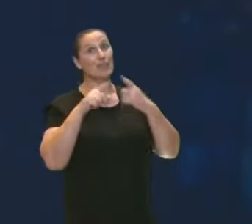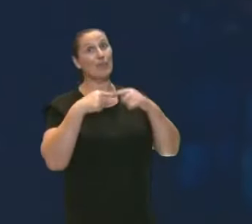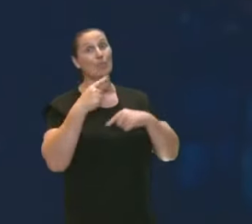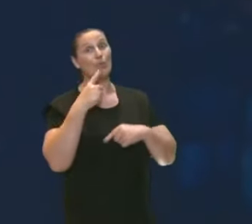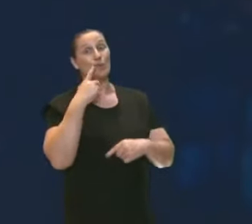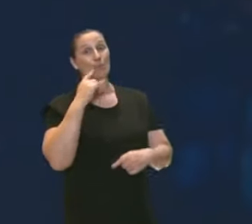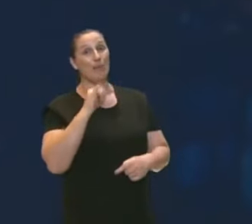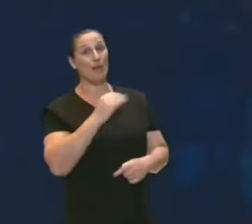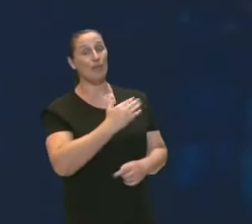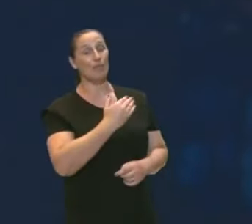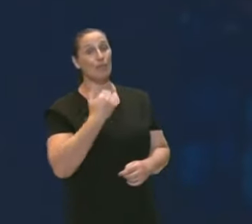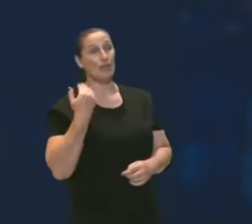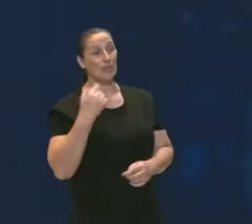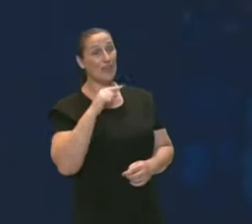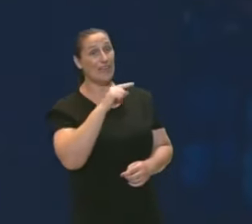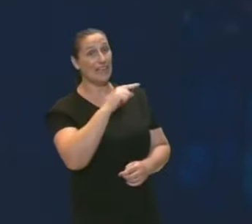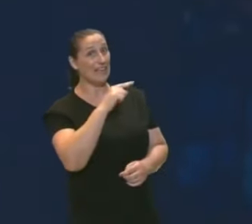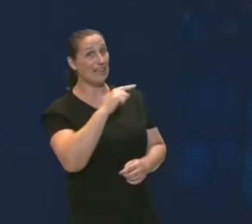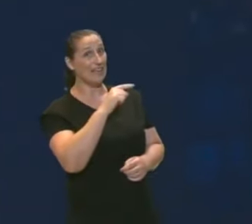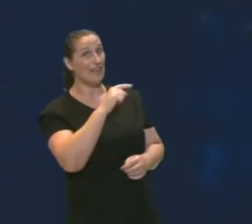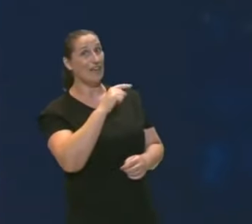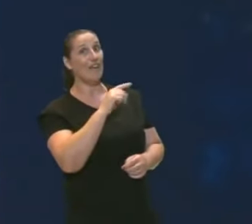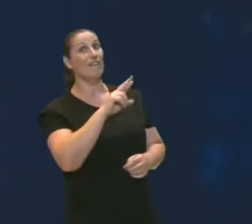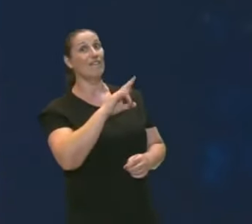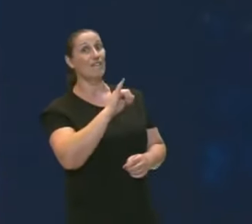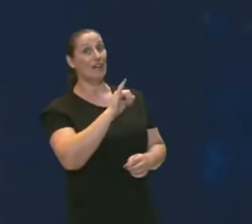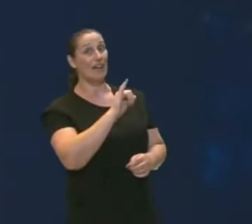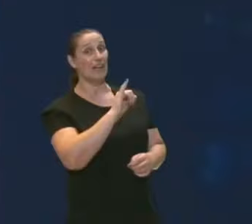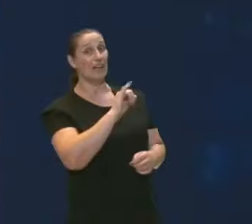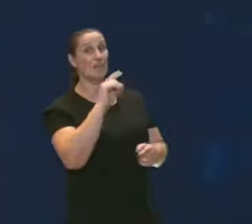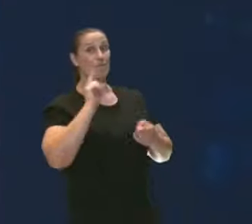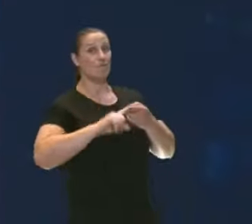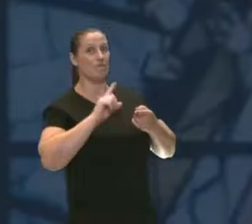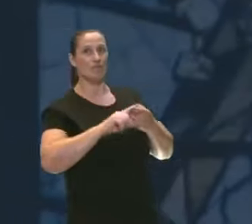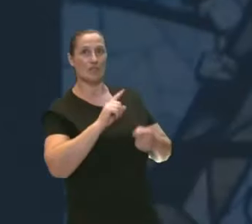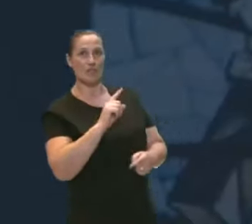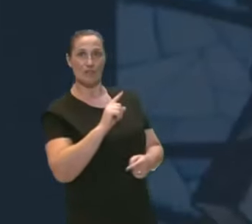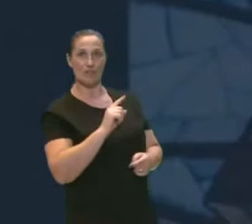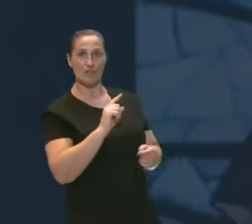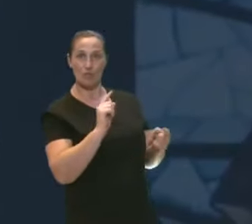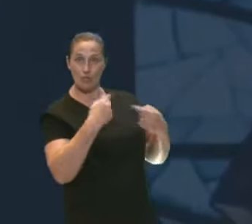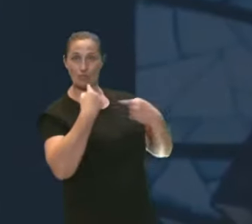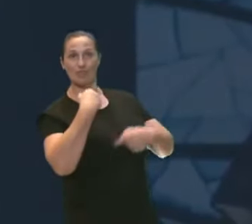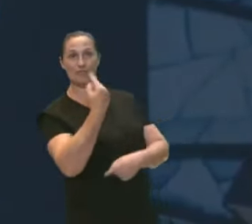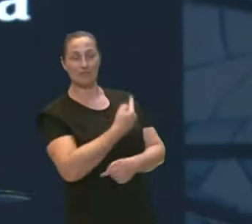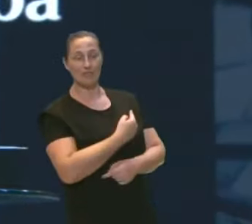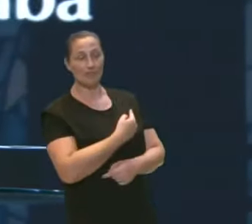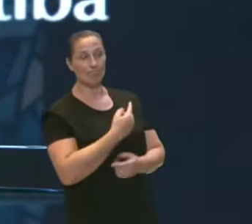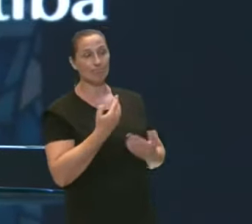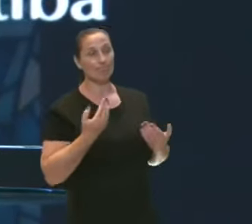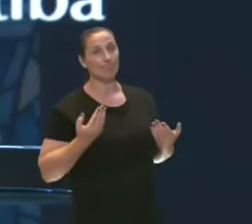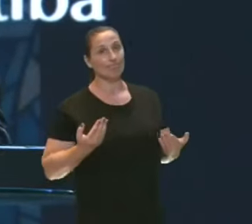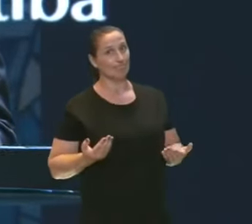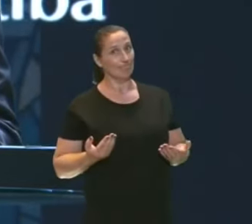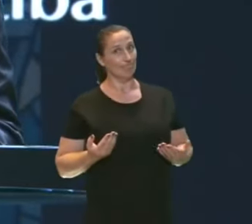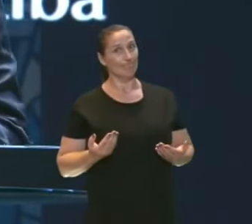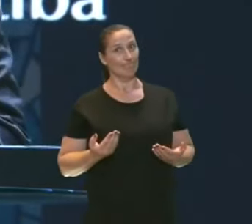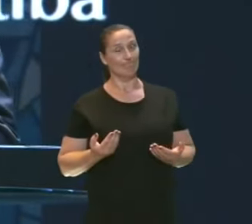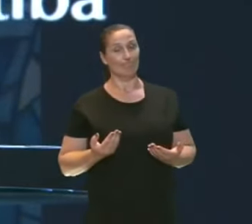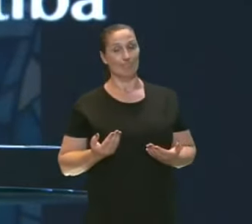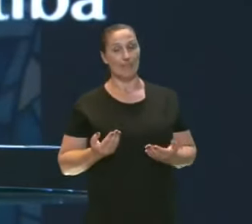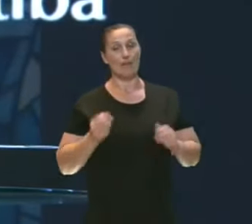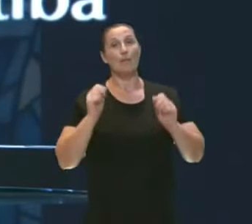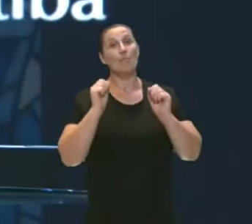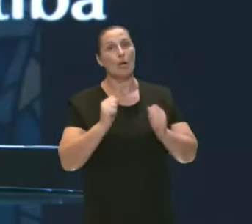do pai, o José não vai mudar com a gente? Será que agora, será que ele então